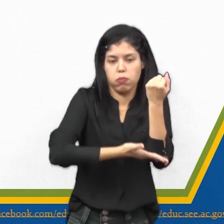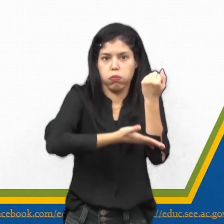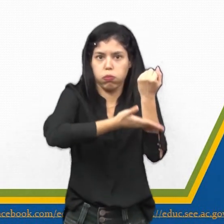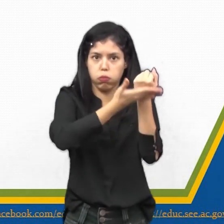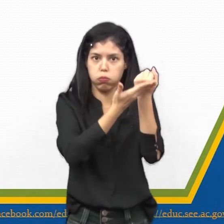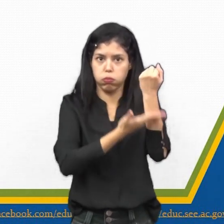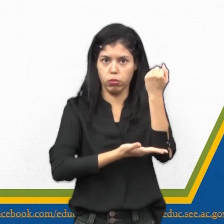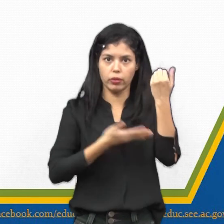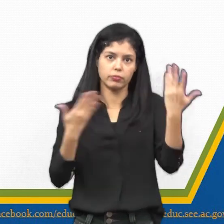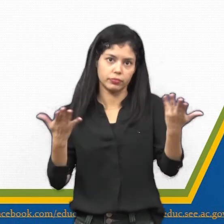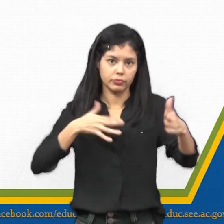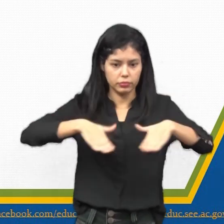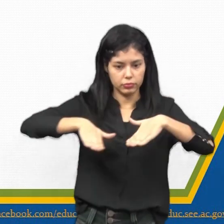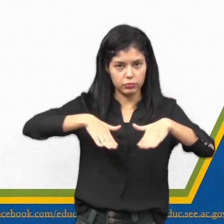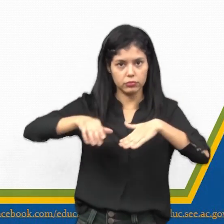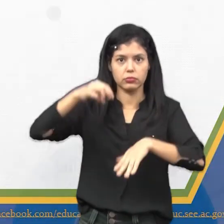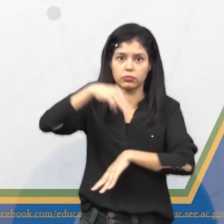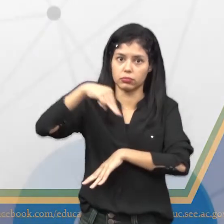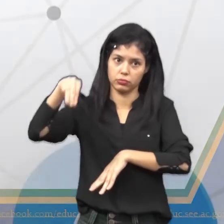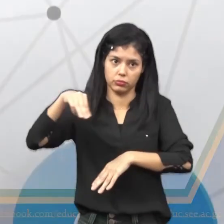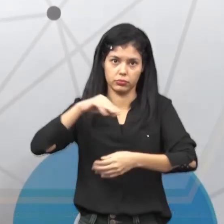movimento das moléculas.